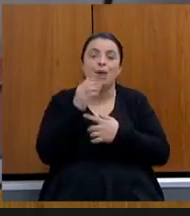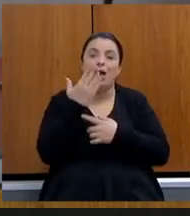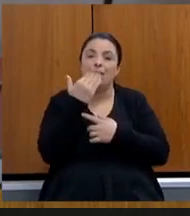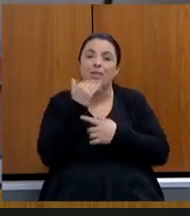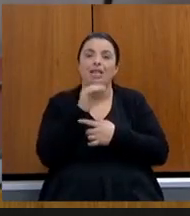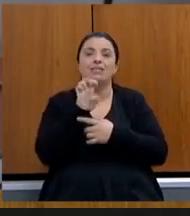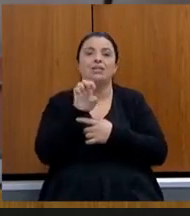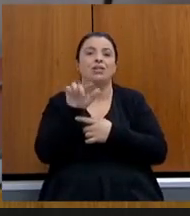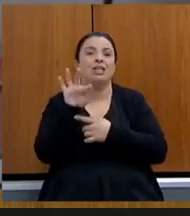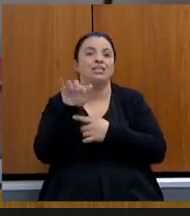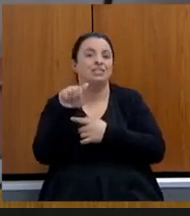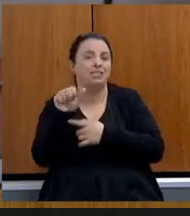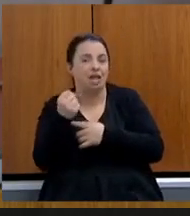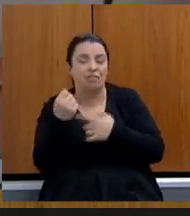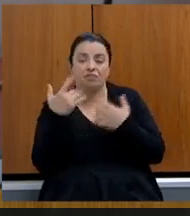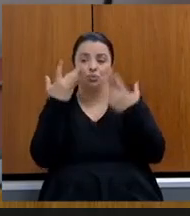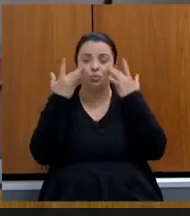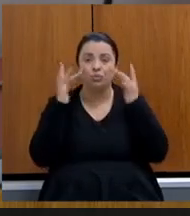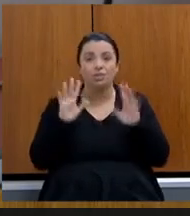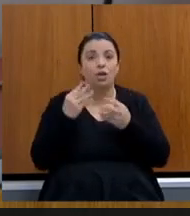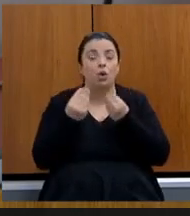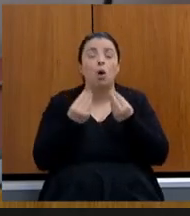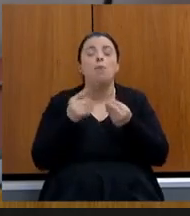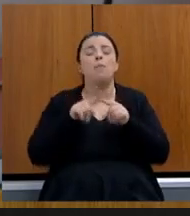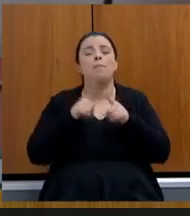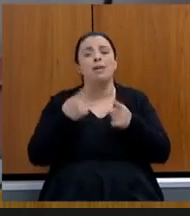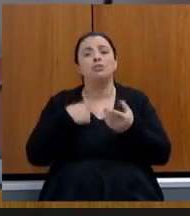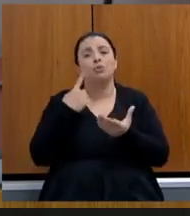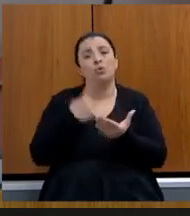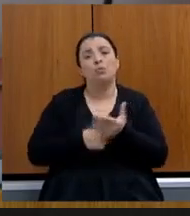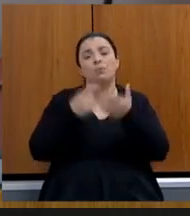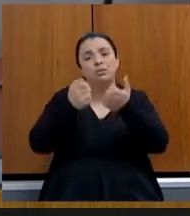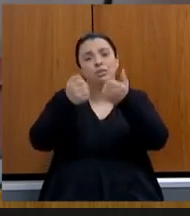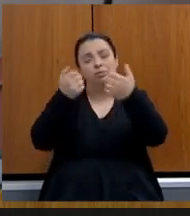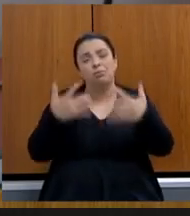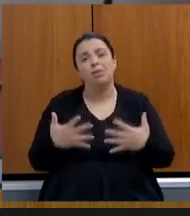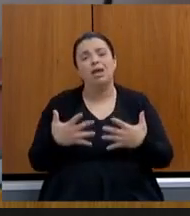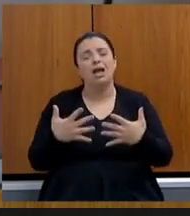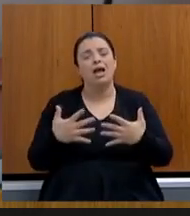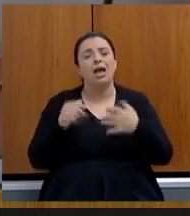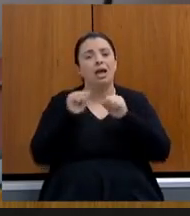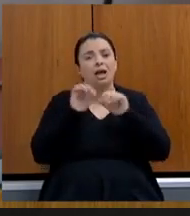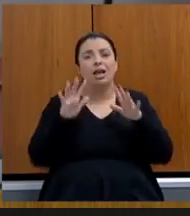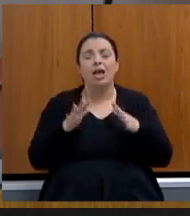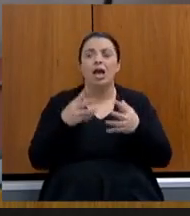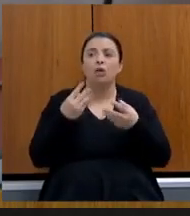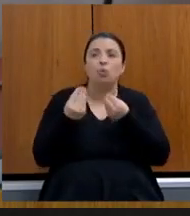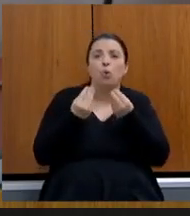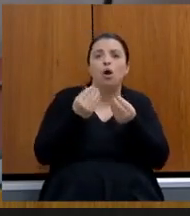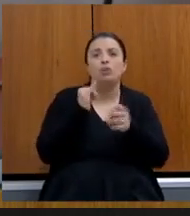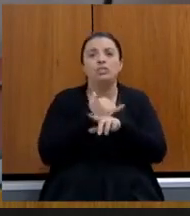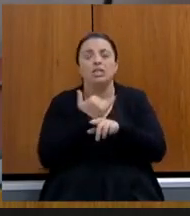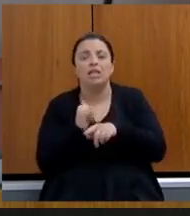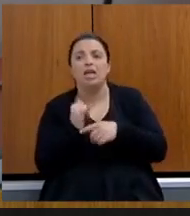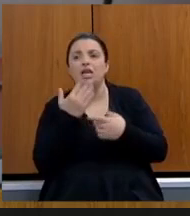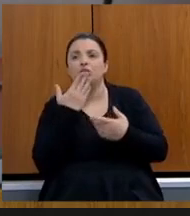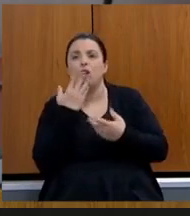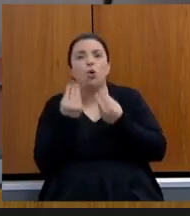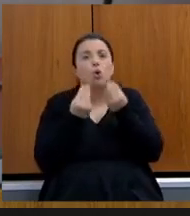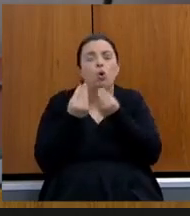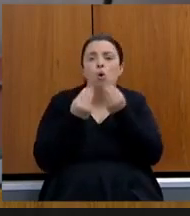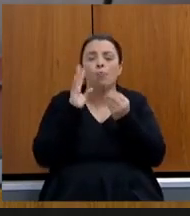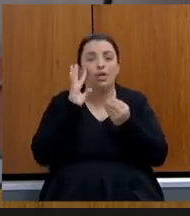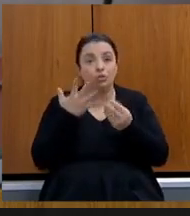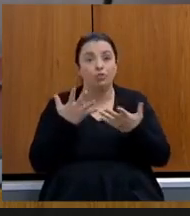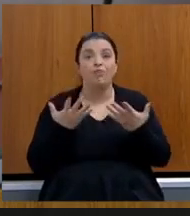sefas mas me comprometo também a prestar os esclarecimentos precisos se houver alguma restrição qual seria a alternativa o que não dá realmente